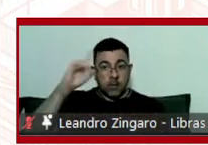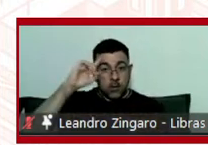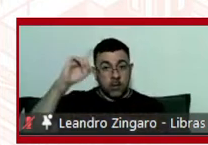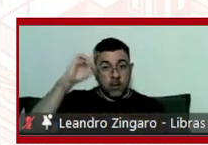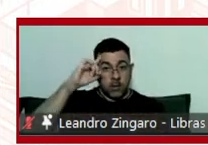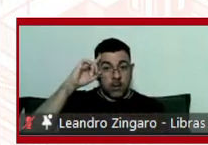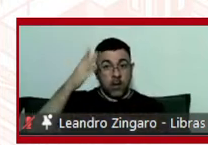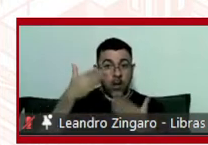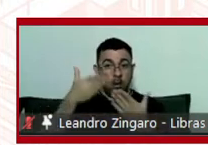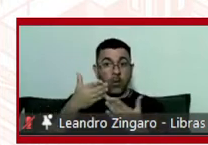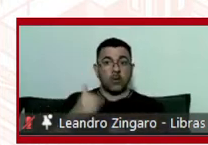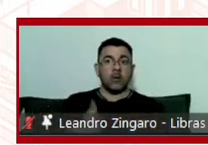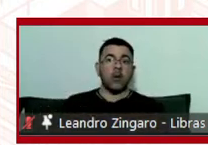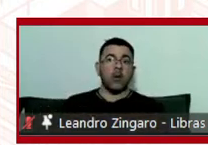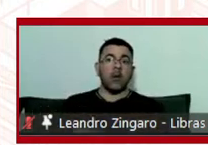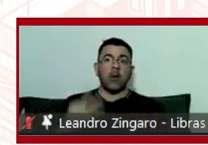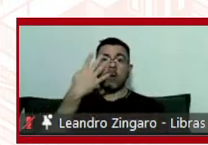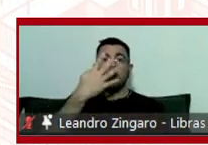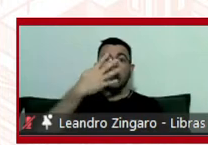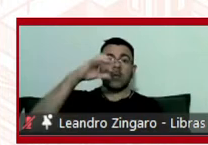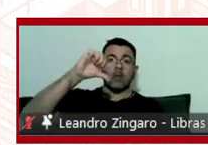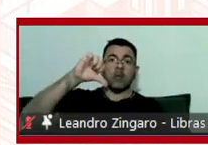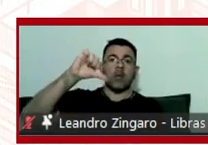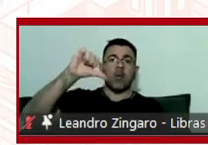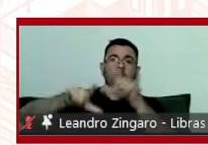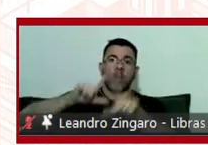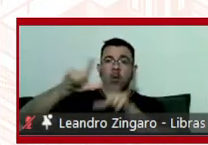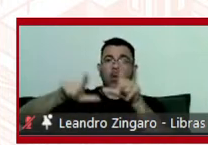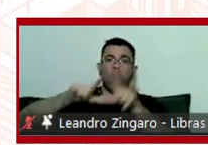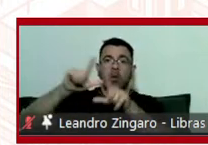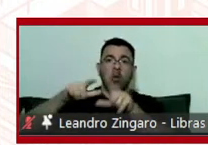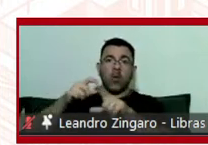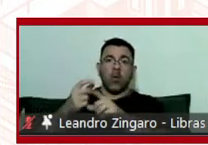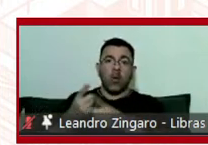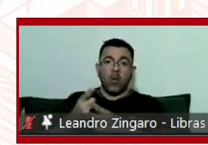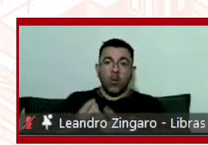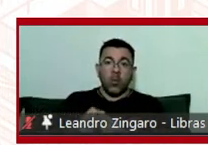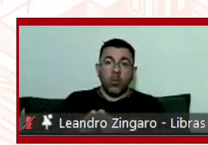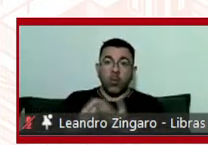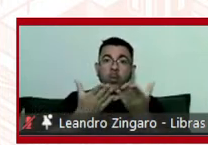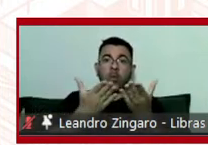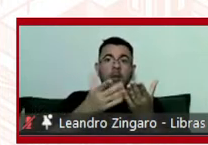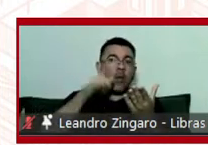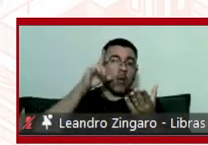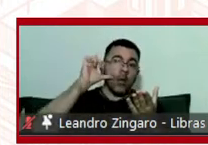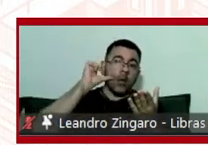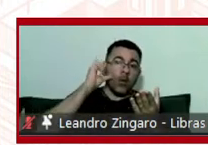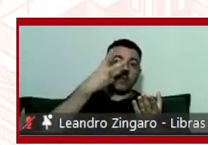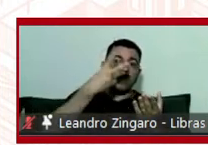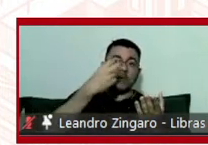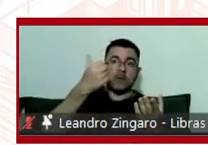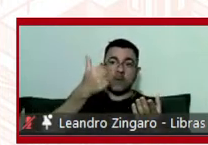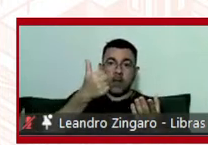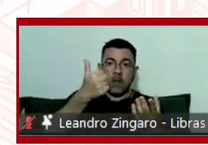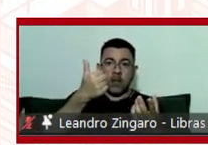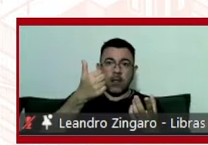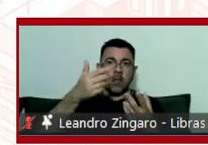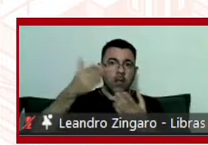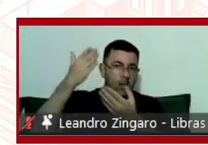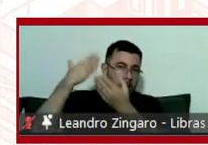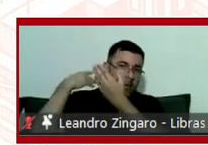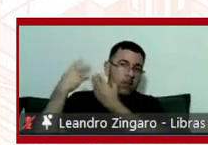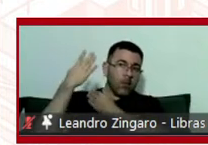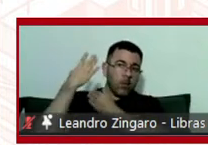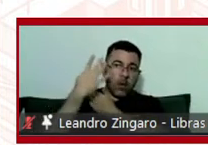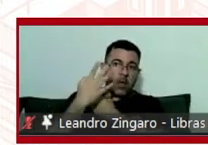nós tivemos 49 empregos gerados na plataforma do Recife ontem tivemos 26 empregos ontem ontem quatro antes de